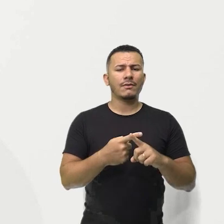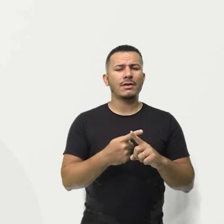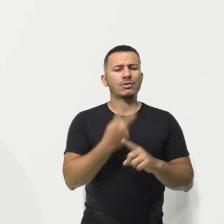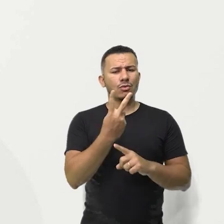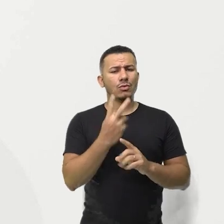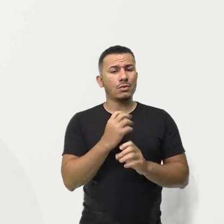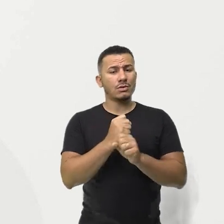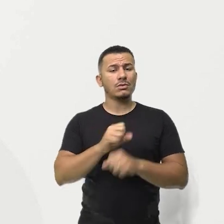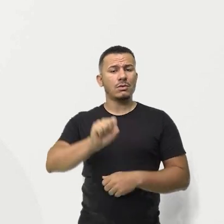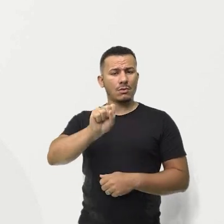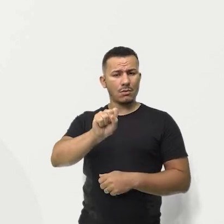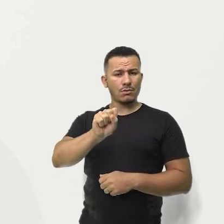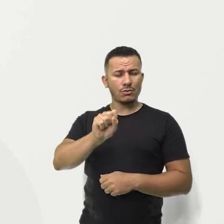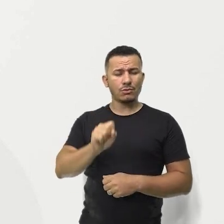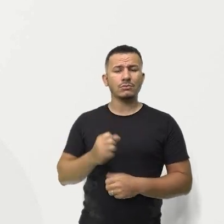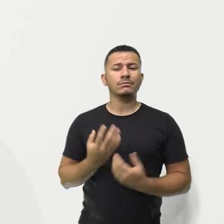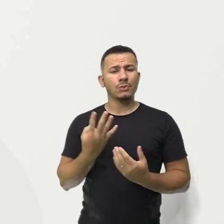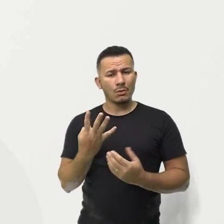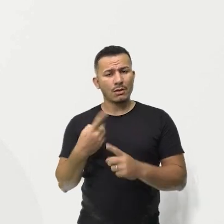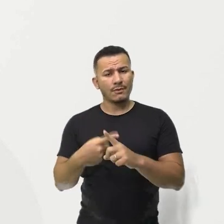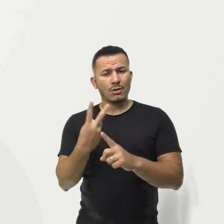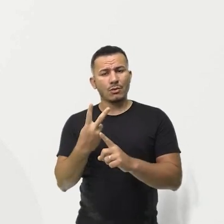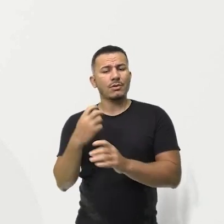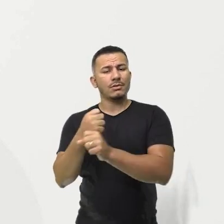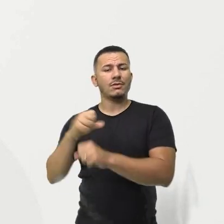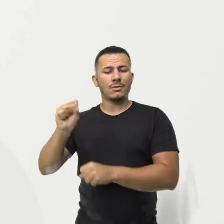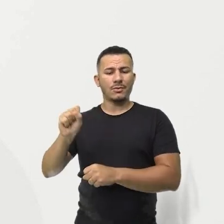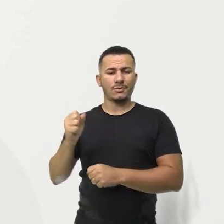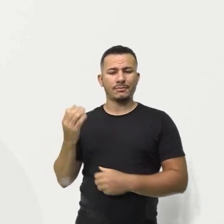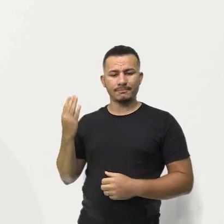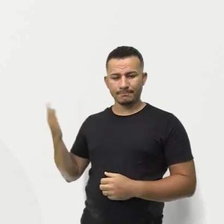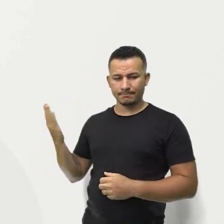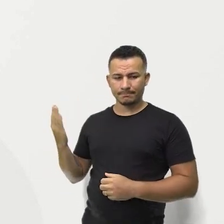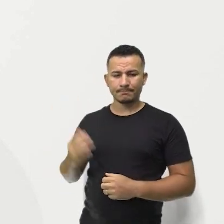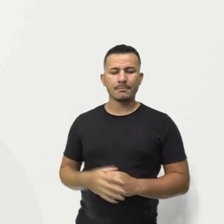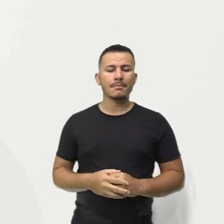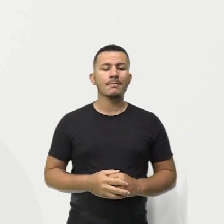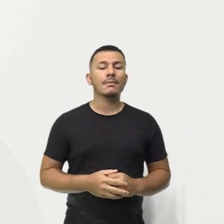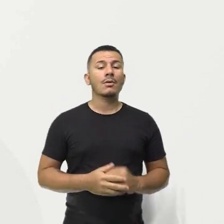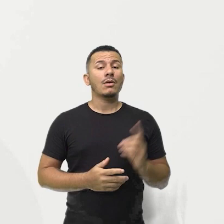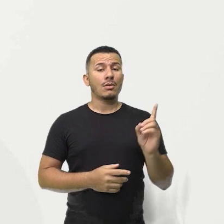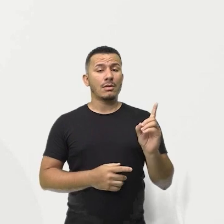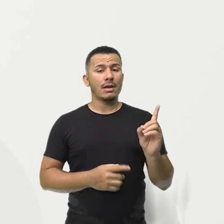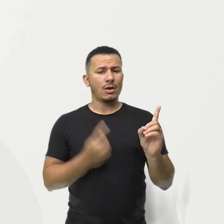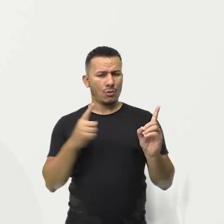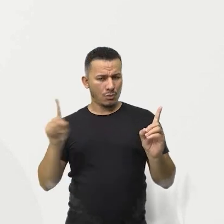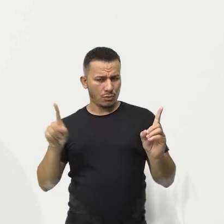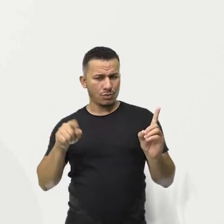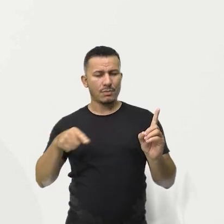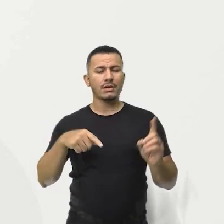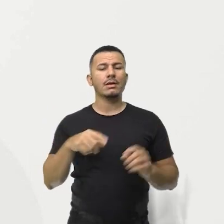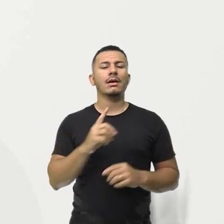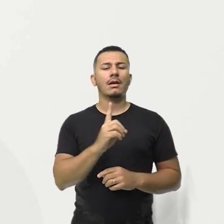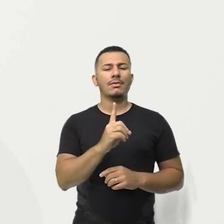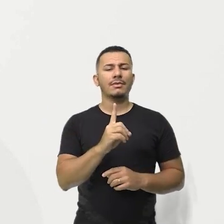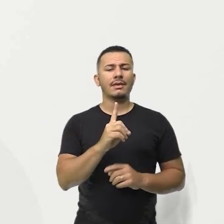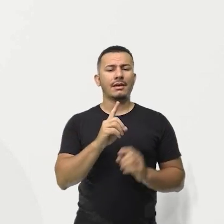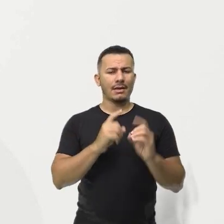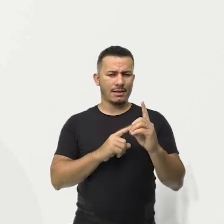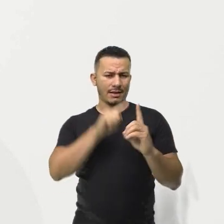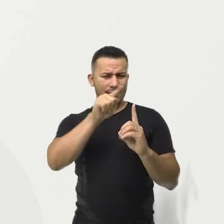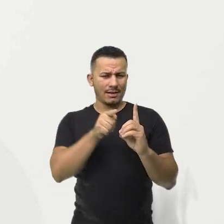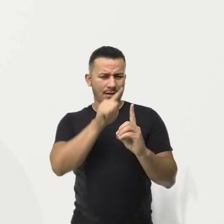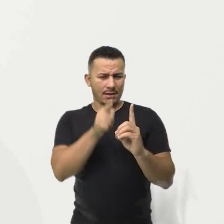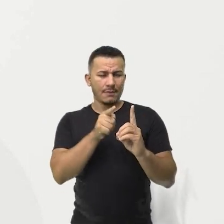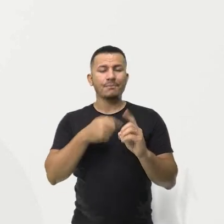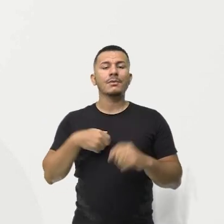vamos multiplicar o y do C também por 2. Então, nós vamos ficar com 4 vezes 2 é 8, né? E 4 vezes 2 também